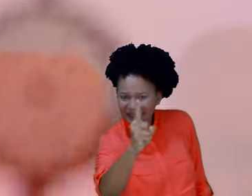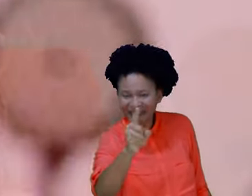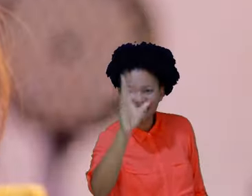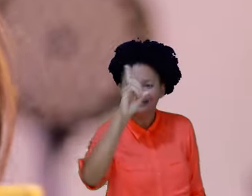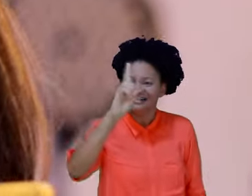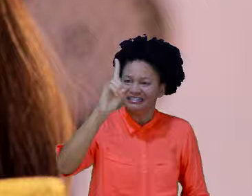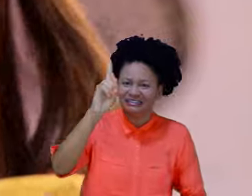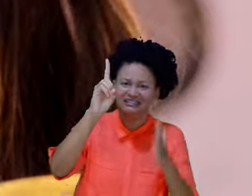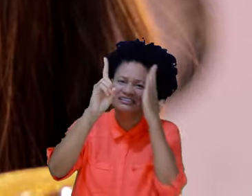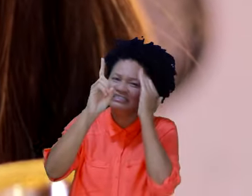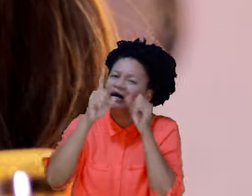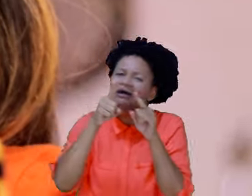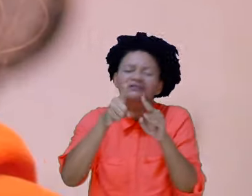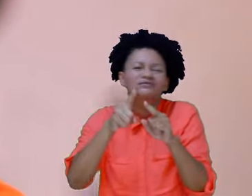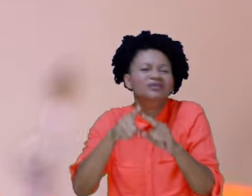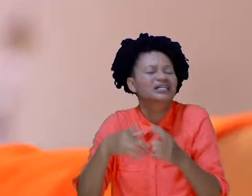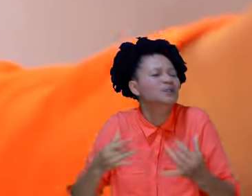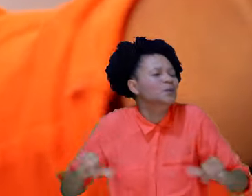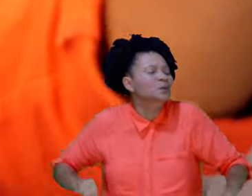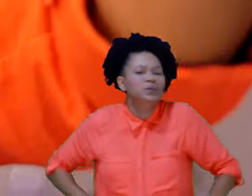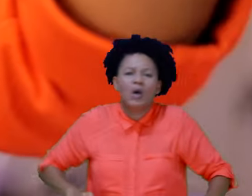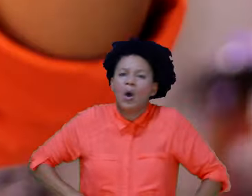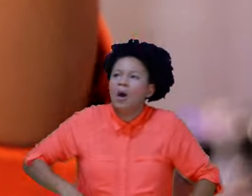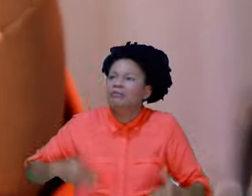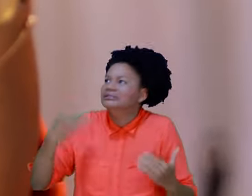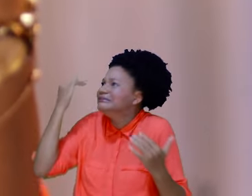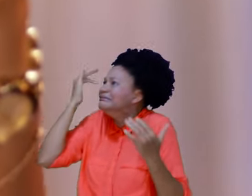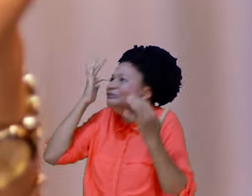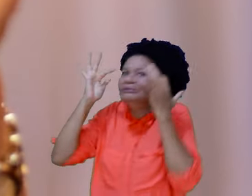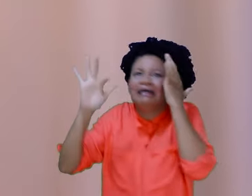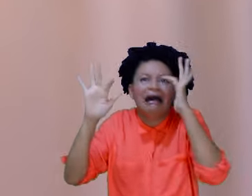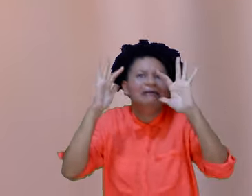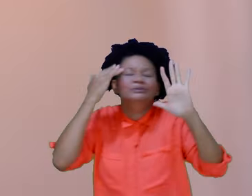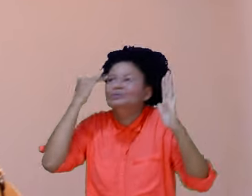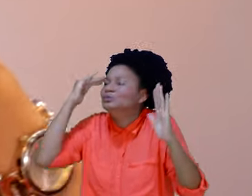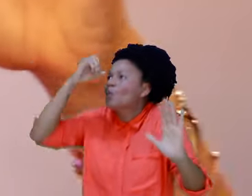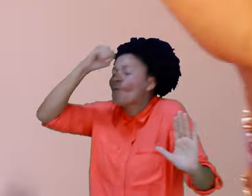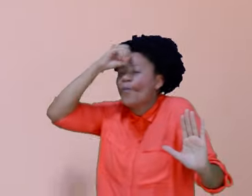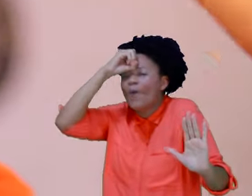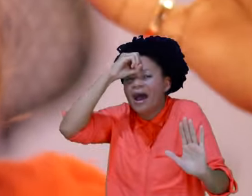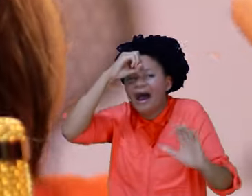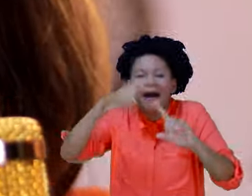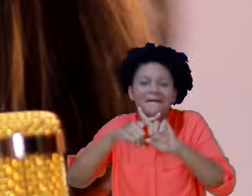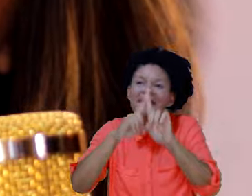Sei que sofreu e você não entendeu. É porque estava te